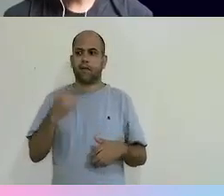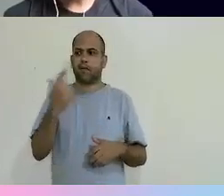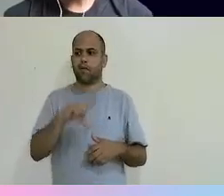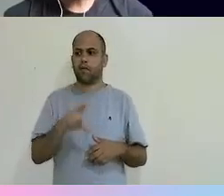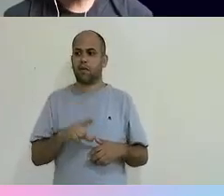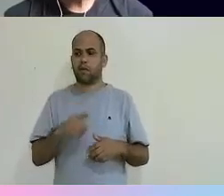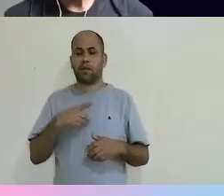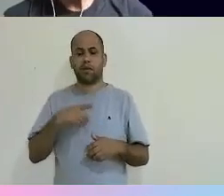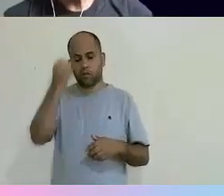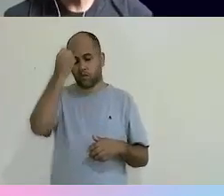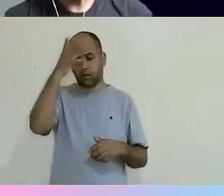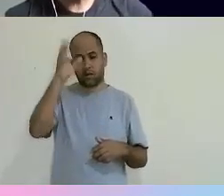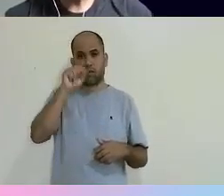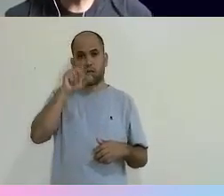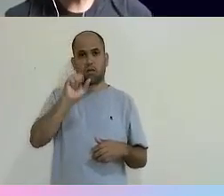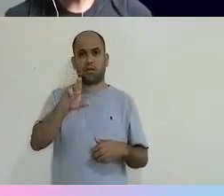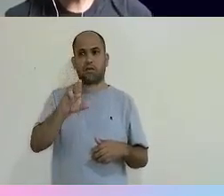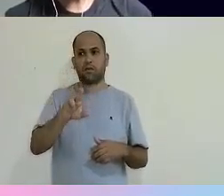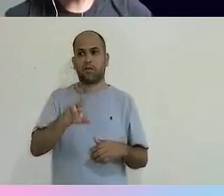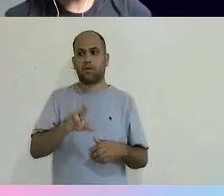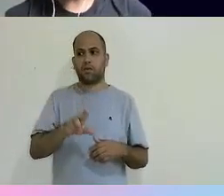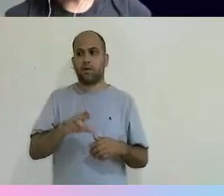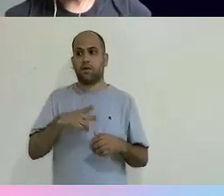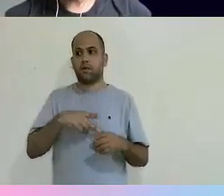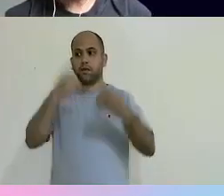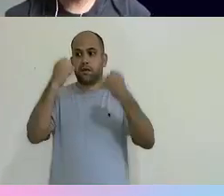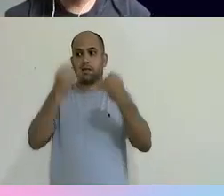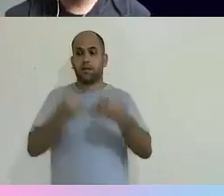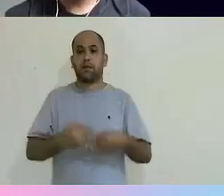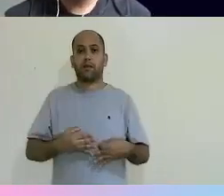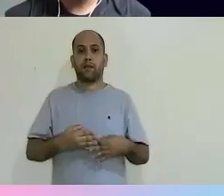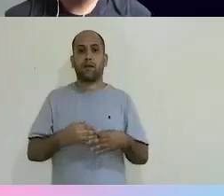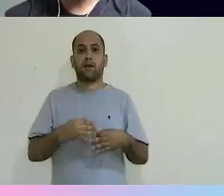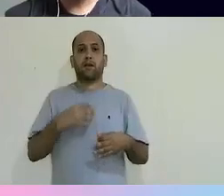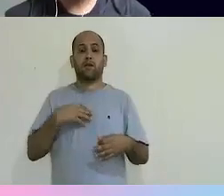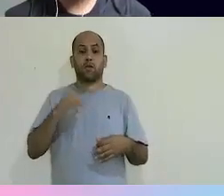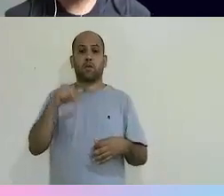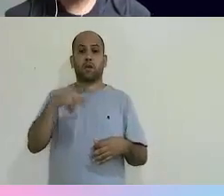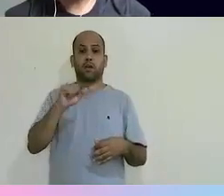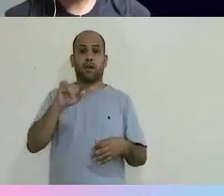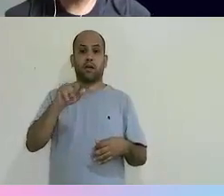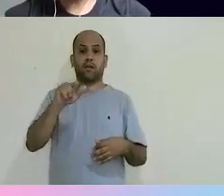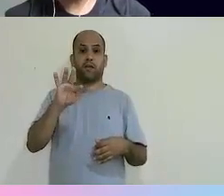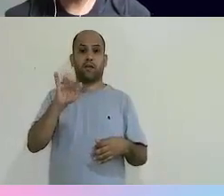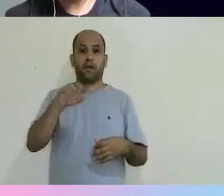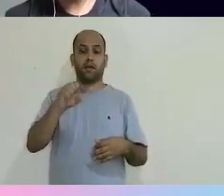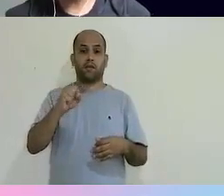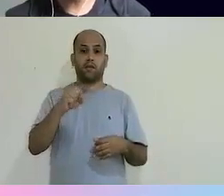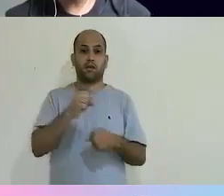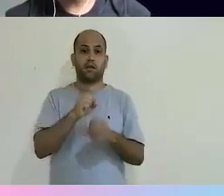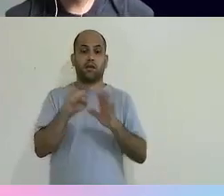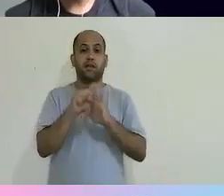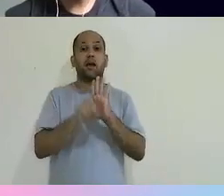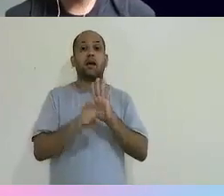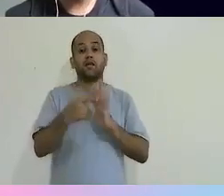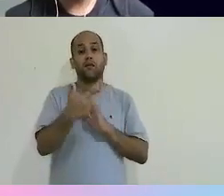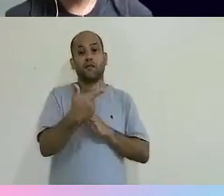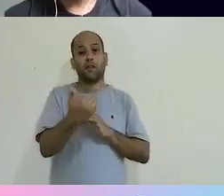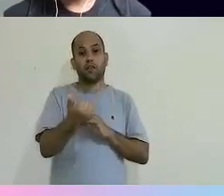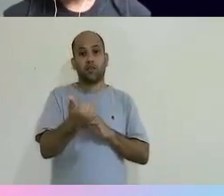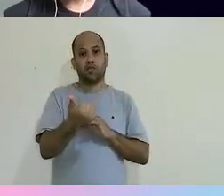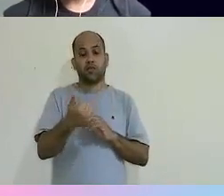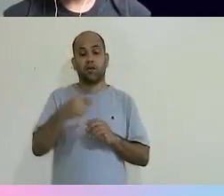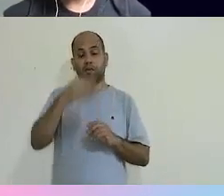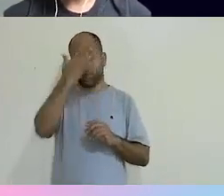lembrar o autor, mas ele coloca que os analfabetos do século XXI são as pessoas que não sabem reaprender,